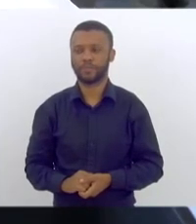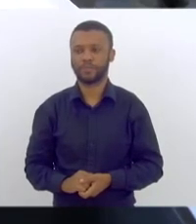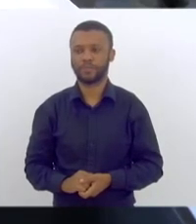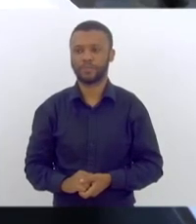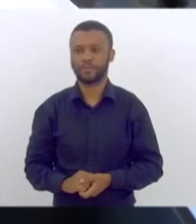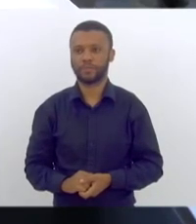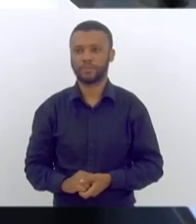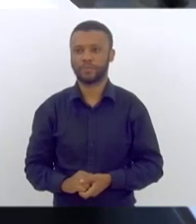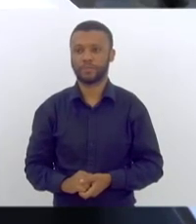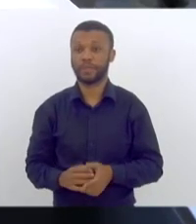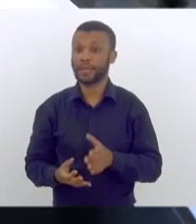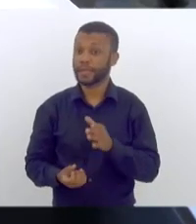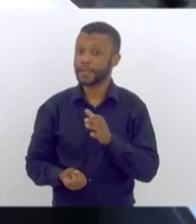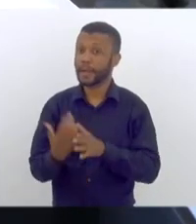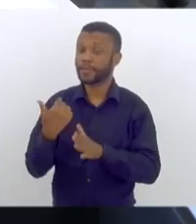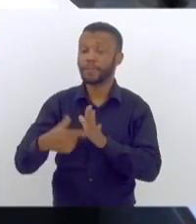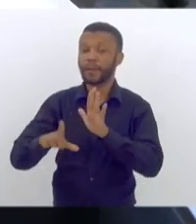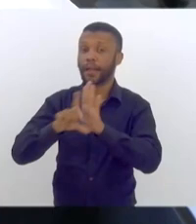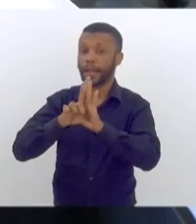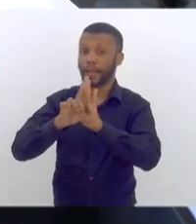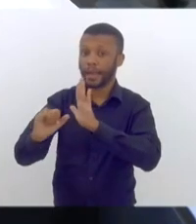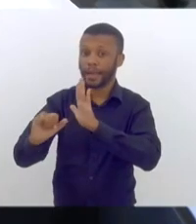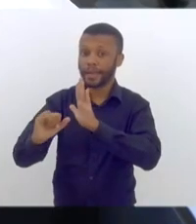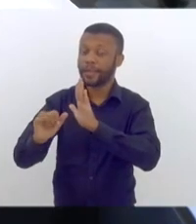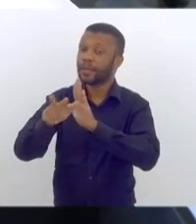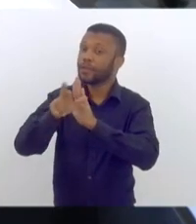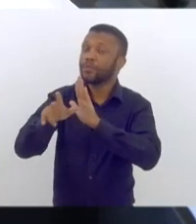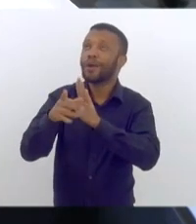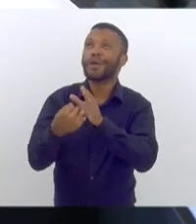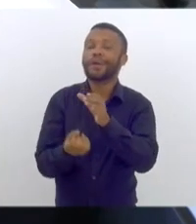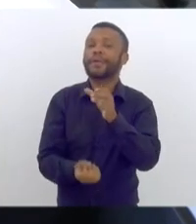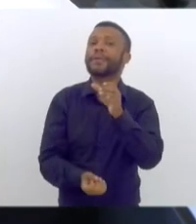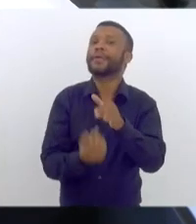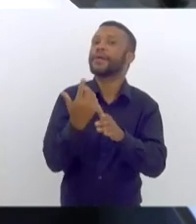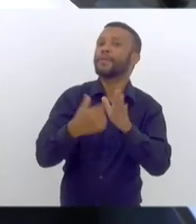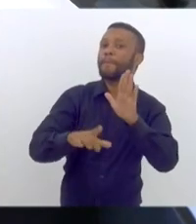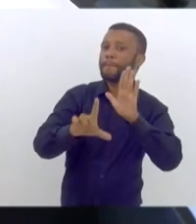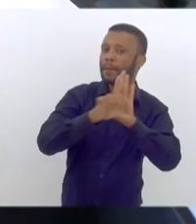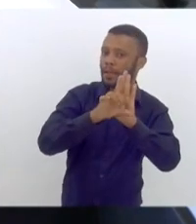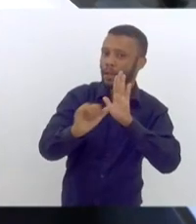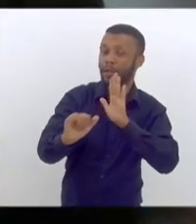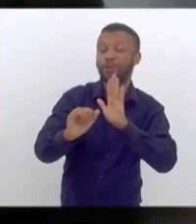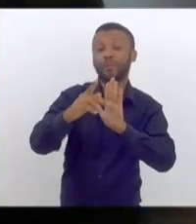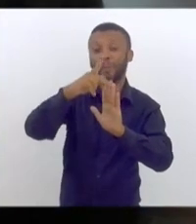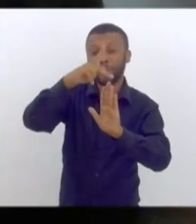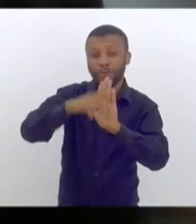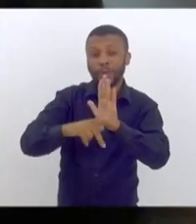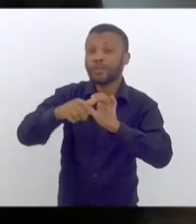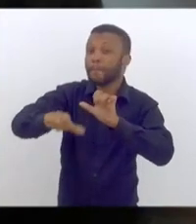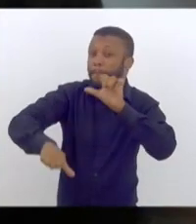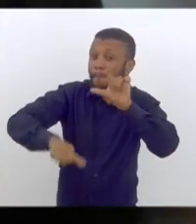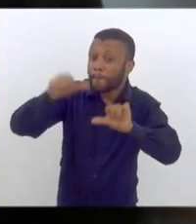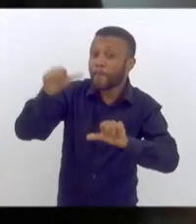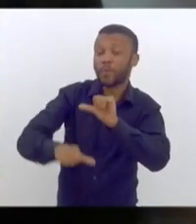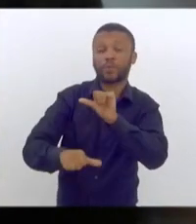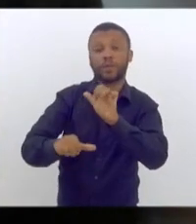criado pela lei não é criado pela lei o projeto Altera a lei